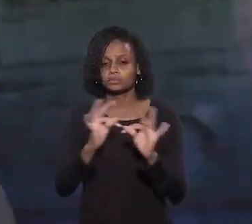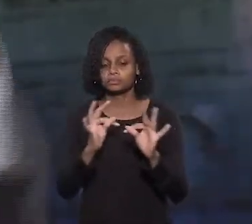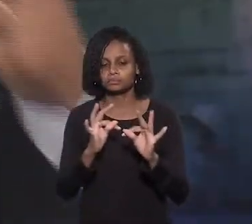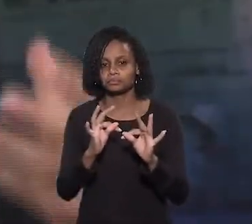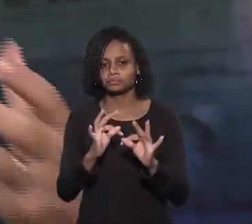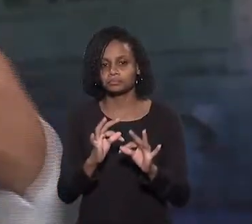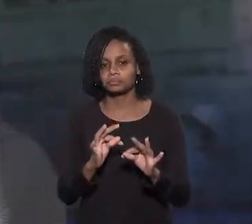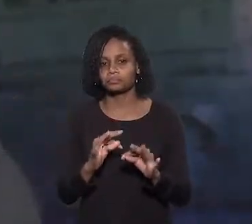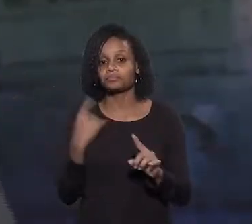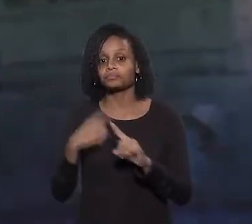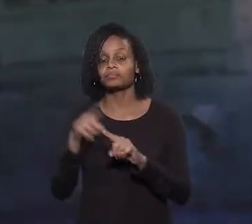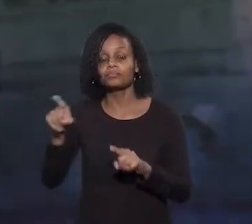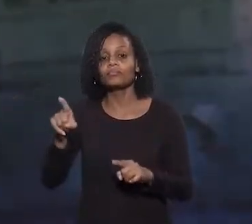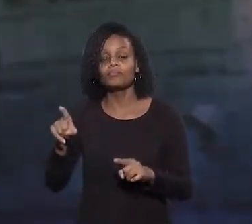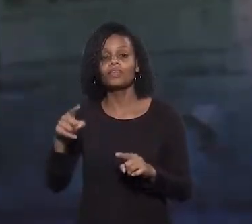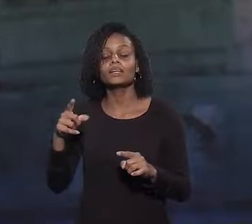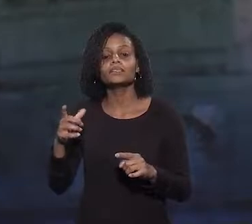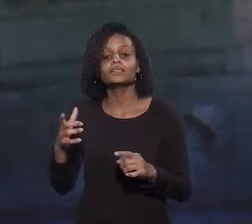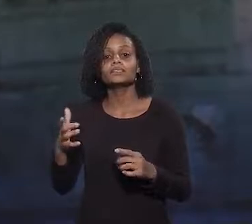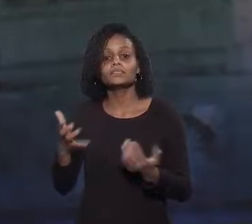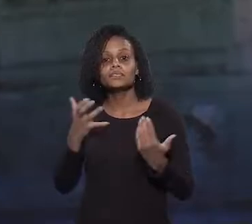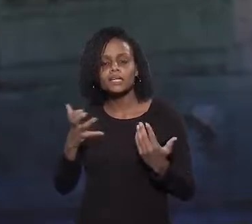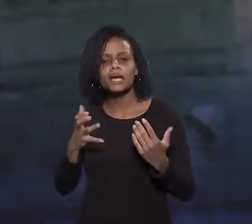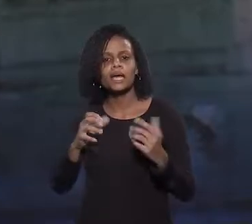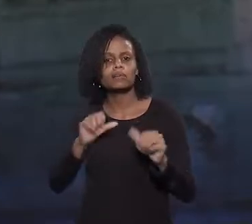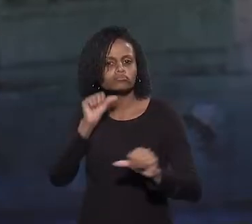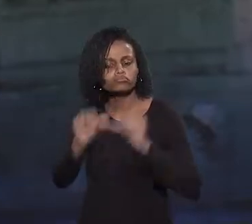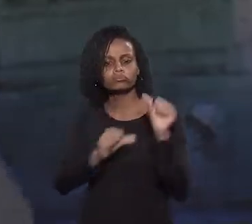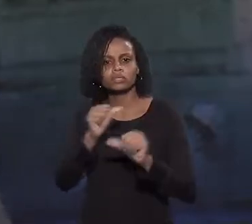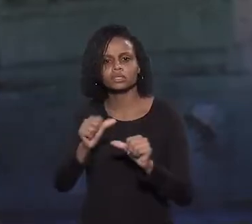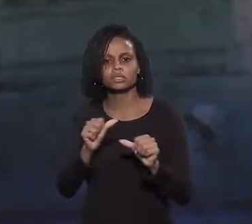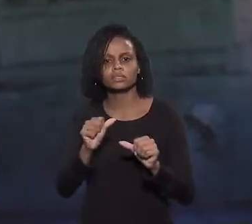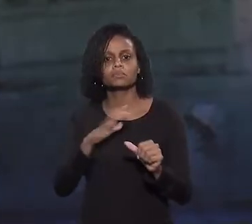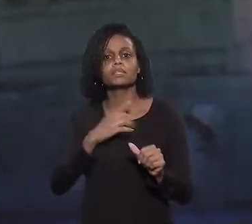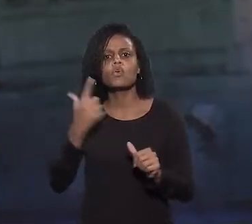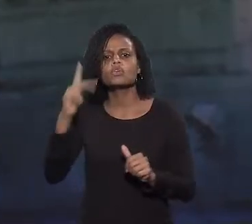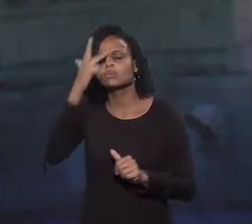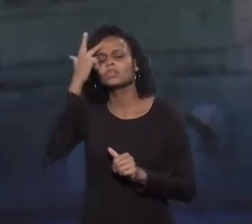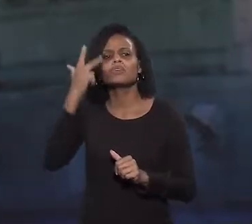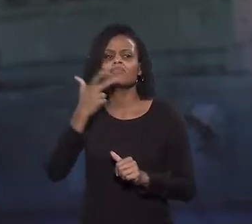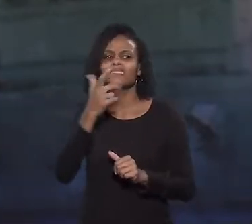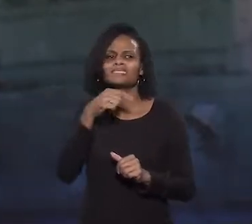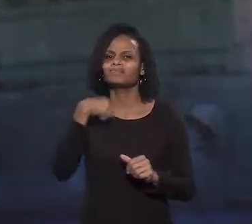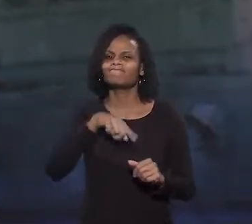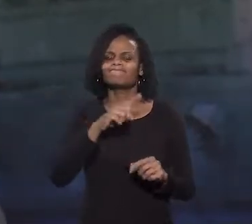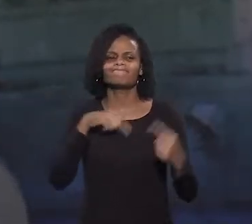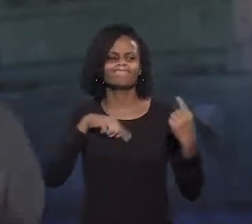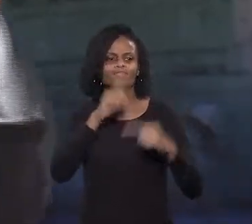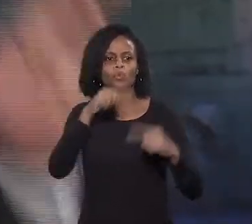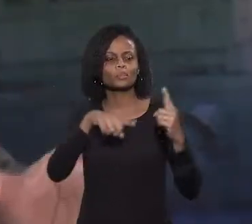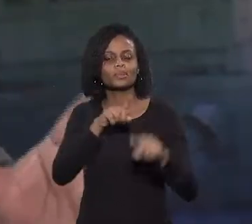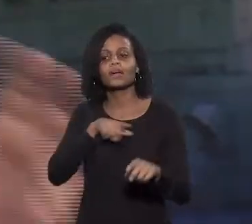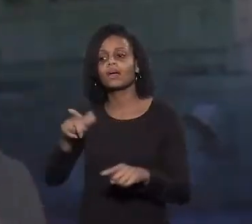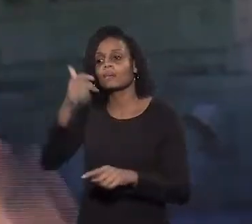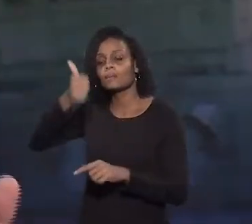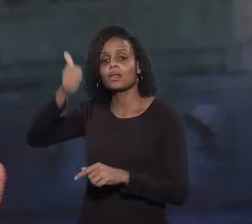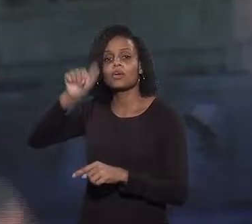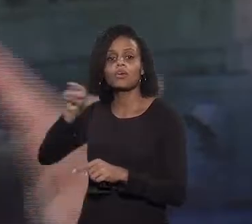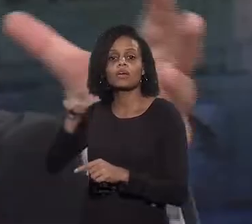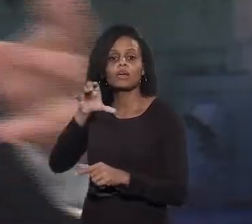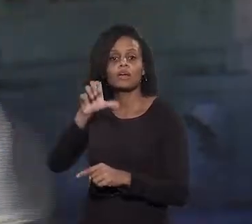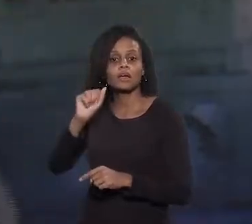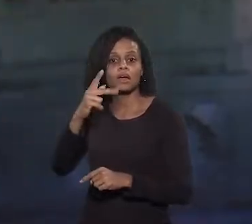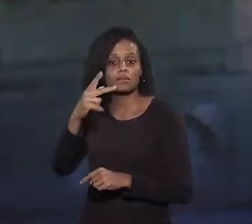porque ele tem a intenção de ser recuperado nessa modalidade. Mas tem outro que diz que não. E para mim o melhor é ir para o CAPS.